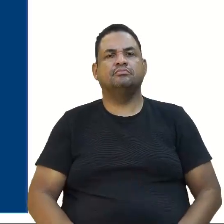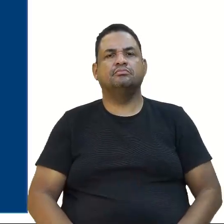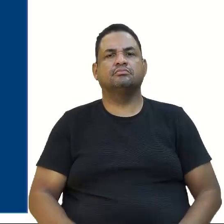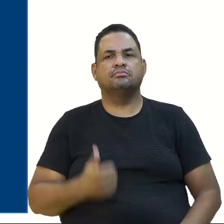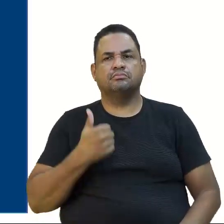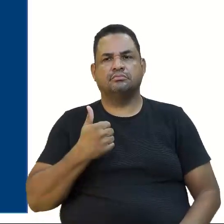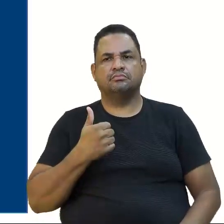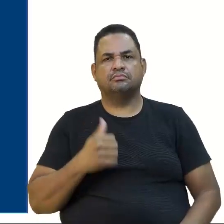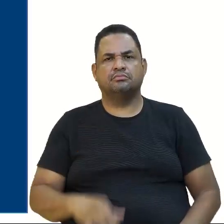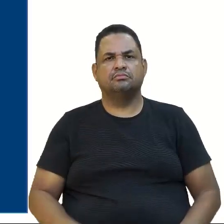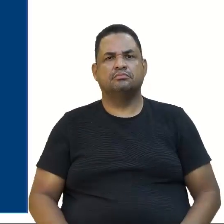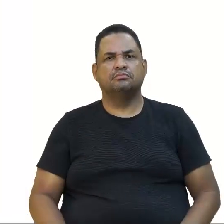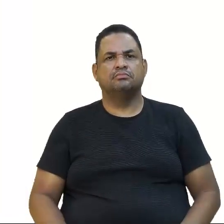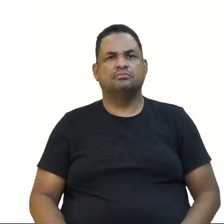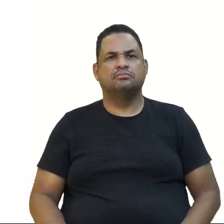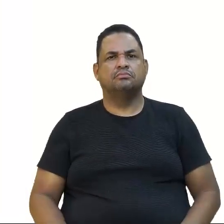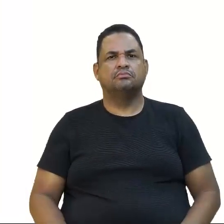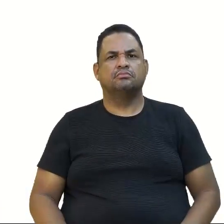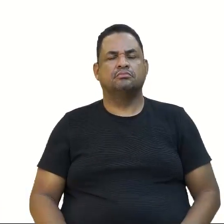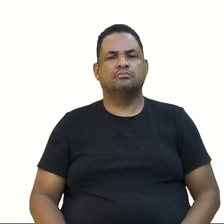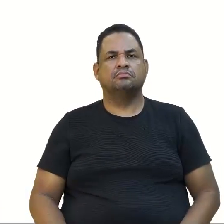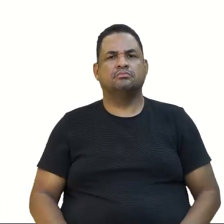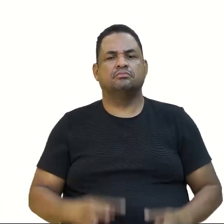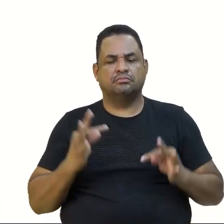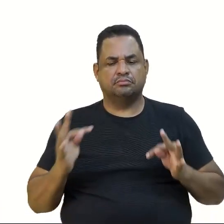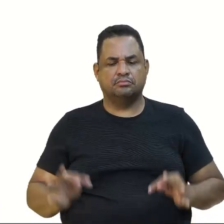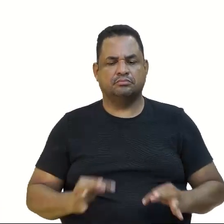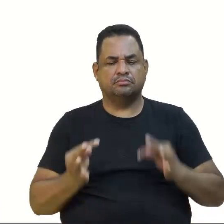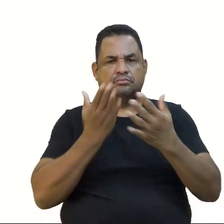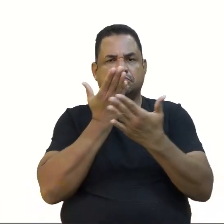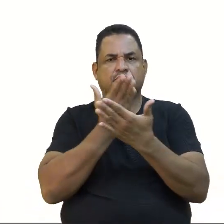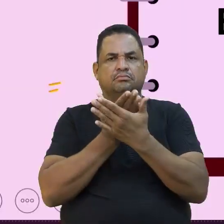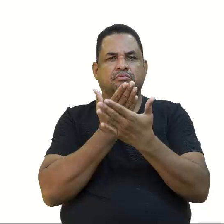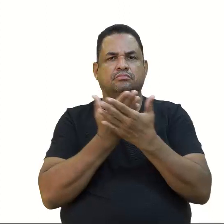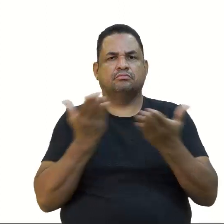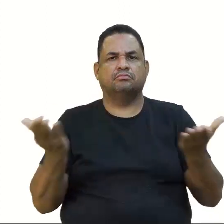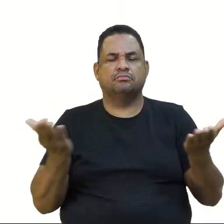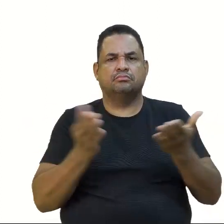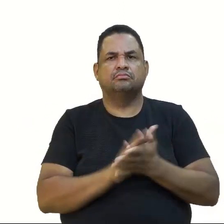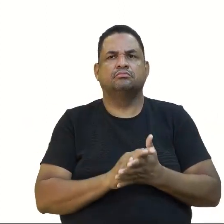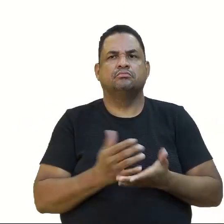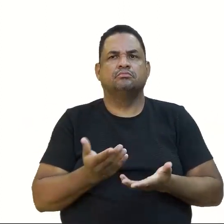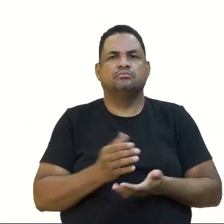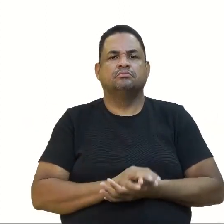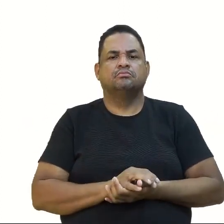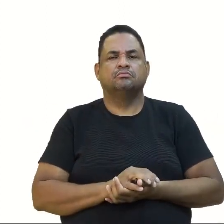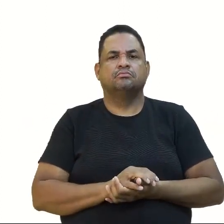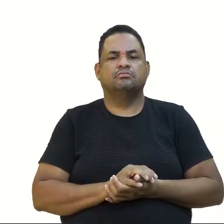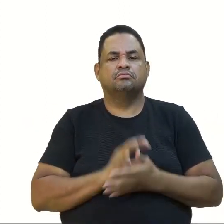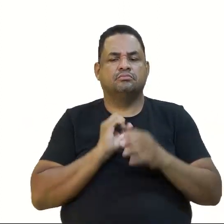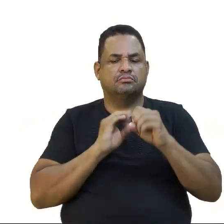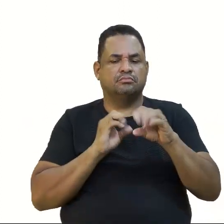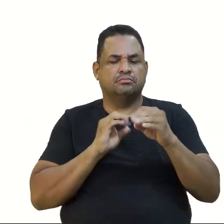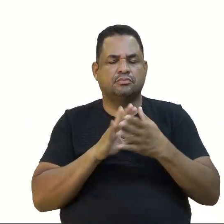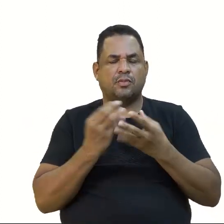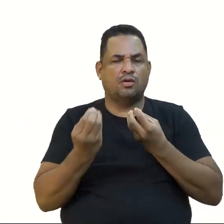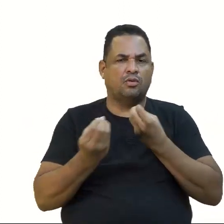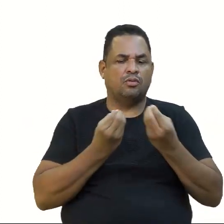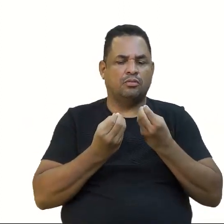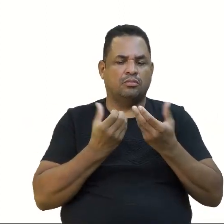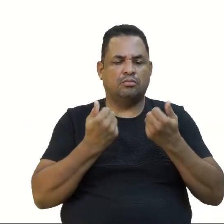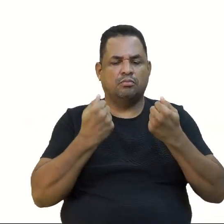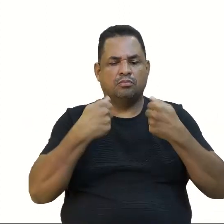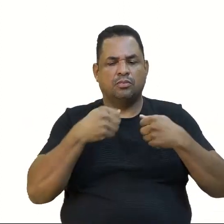No meio de tudo isso, a gente tem técnicas de estudo. Então, agora a gente vai passar para vocês um pouquinho de como você pode